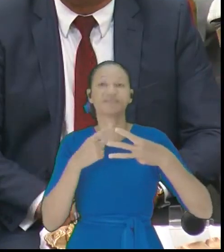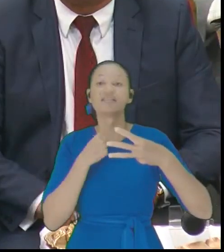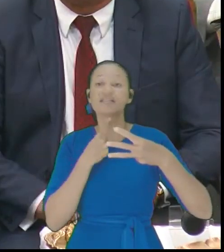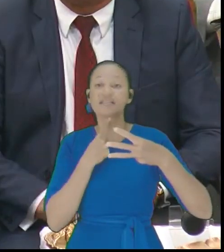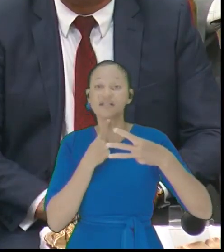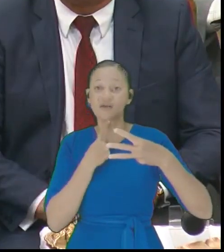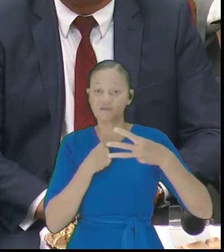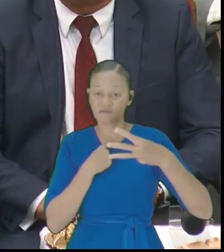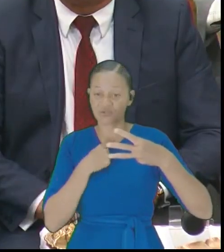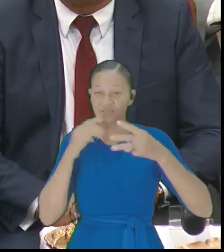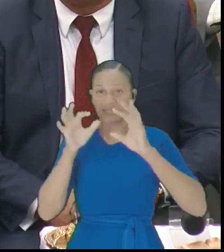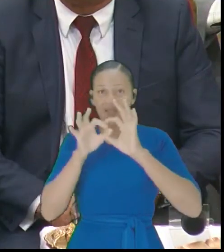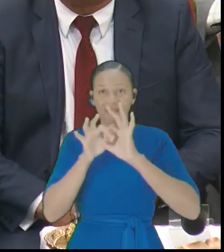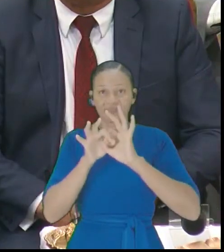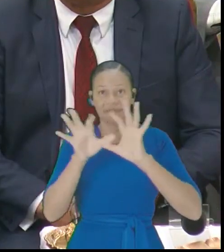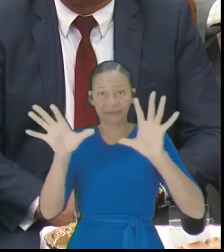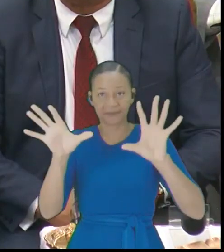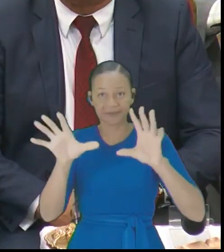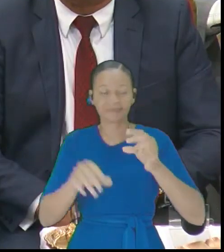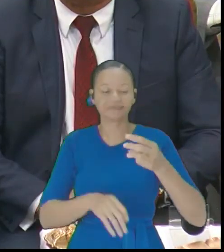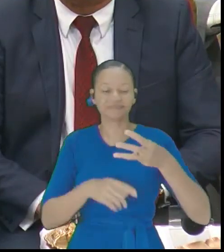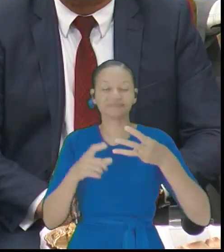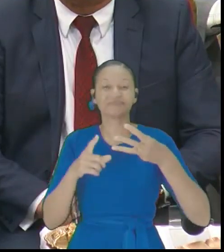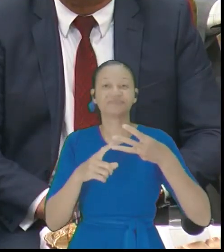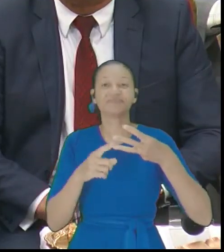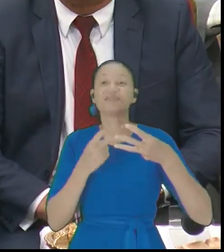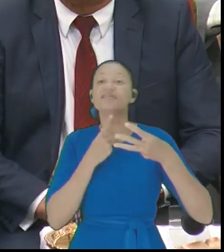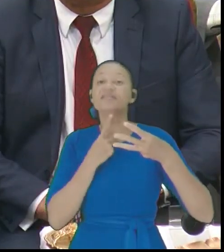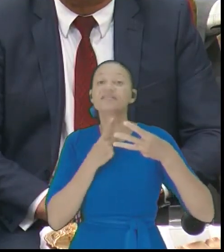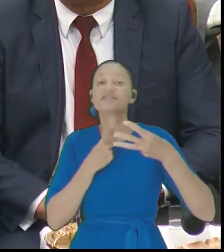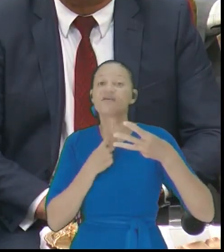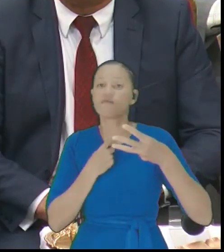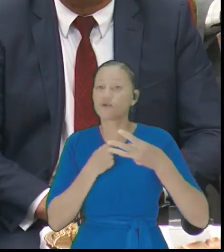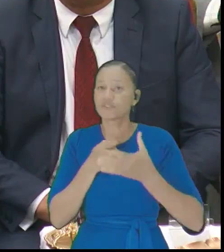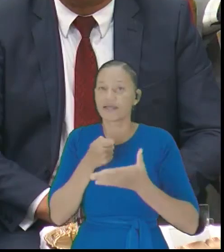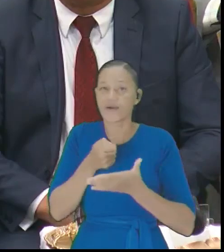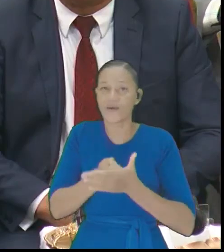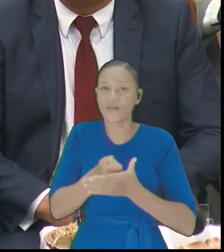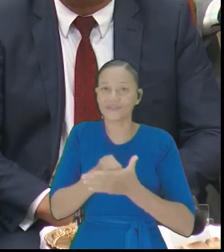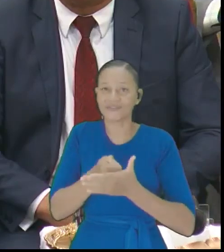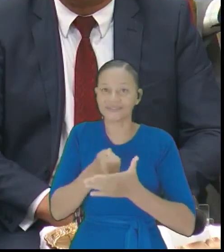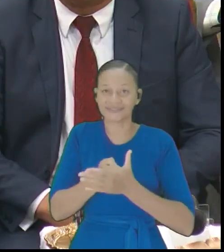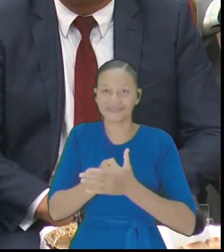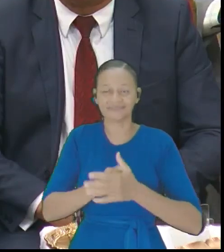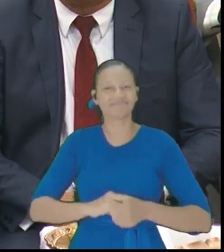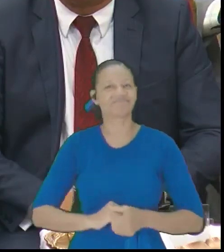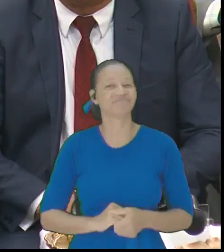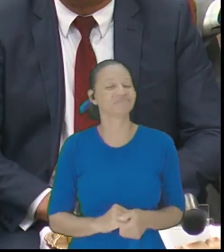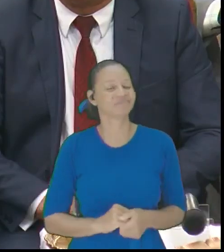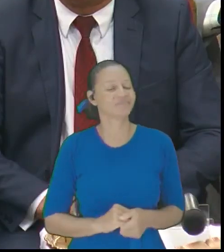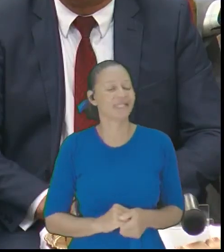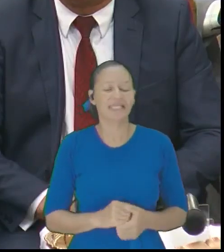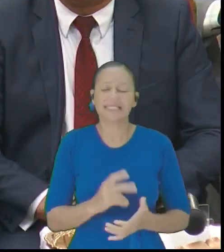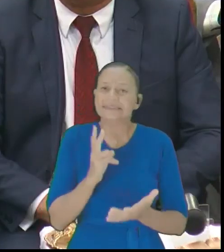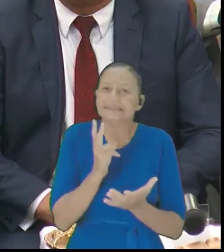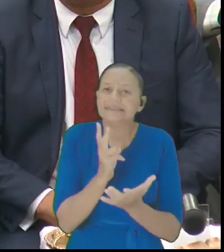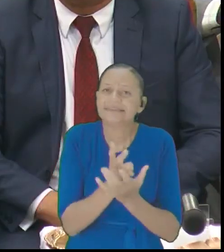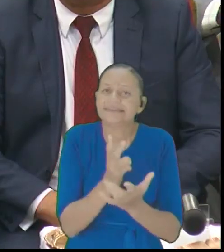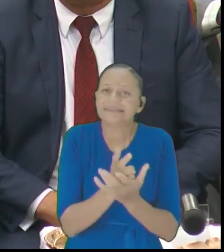vontade permissiva e vontade condicional. Sempre que